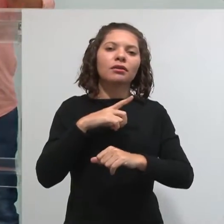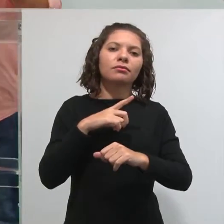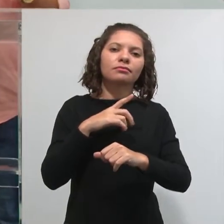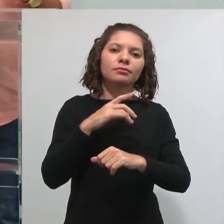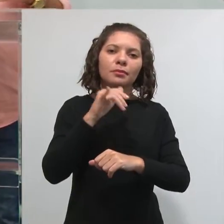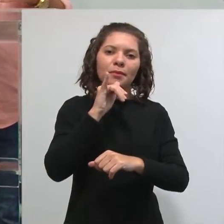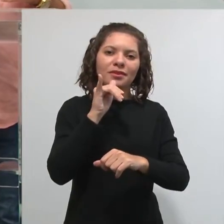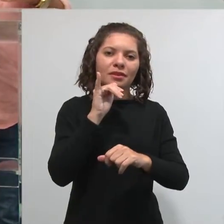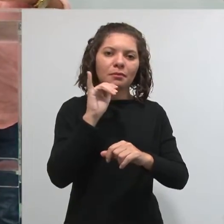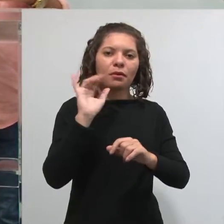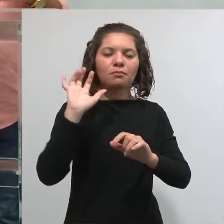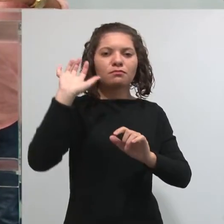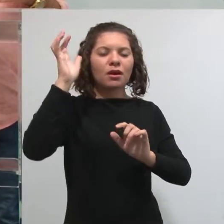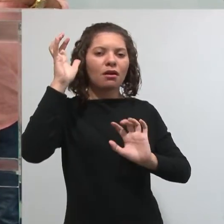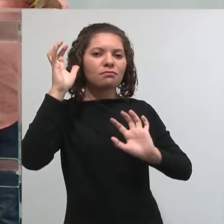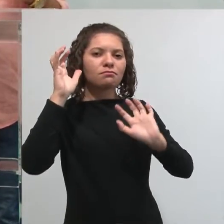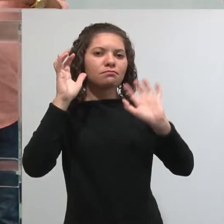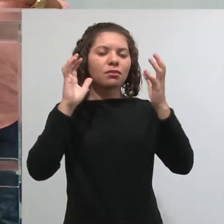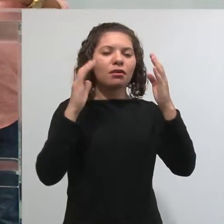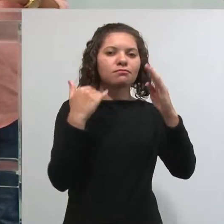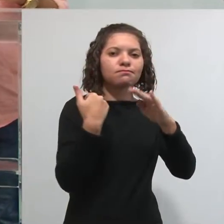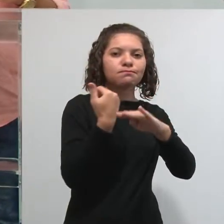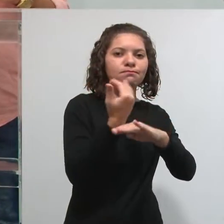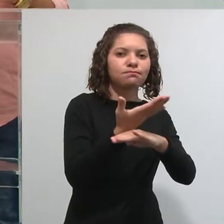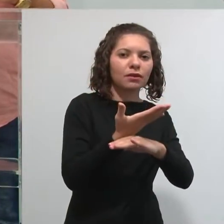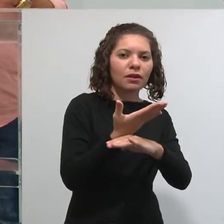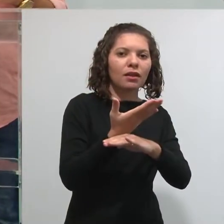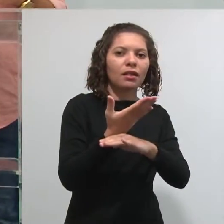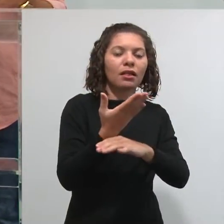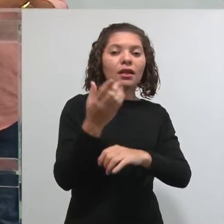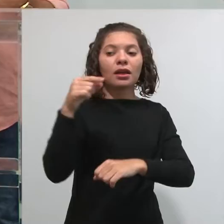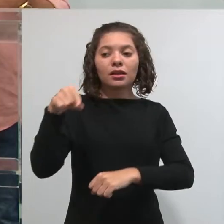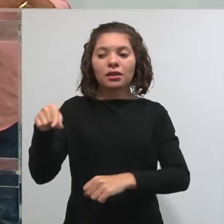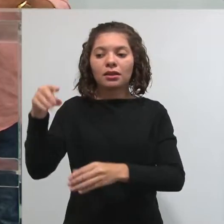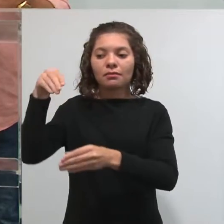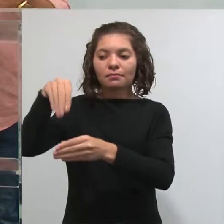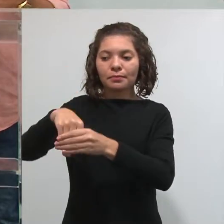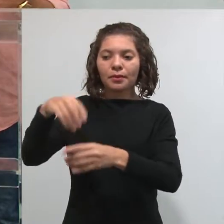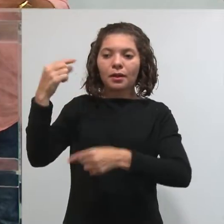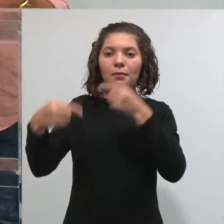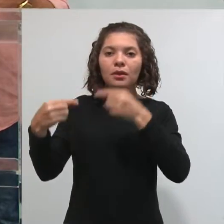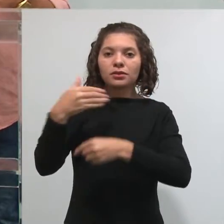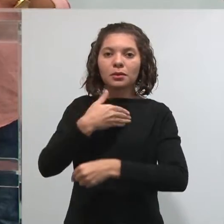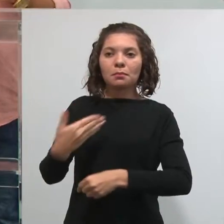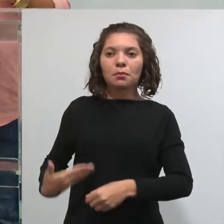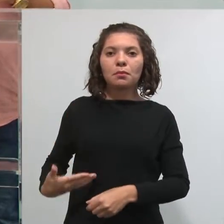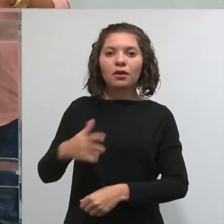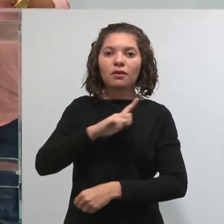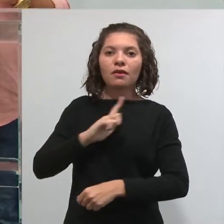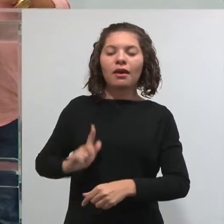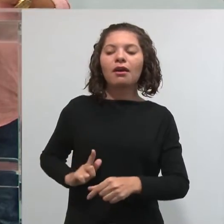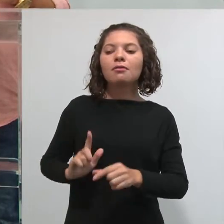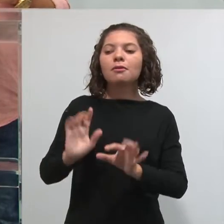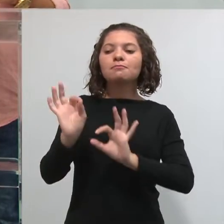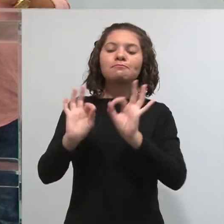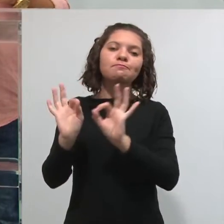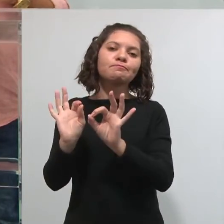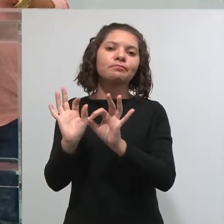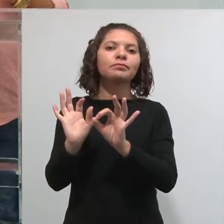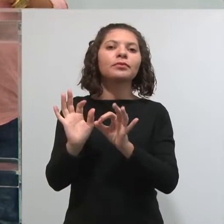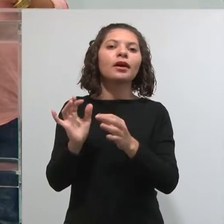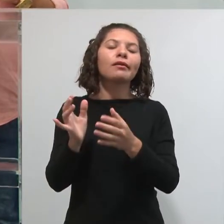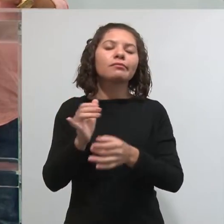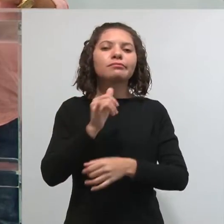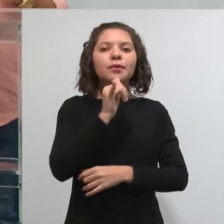que direcionam, né, a determinada ação governamental para uma política pública. Exemplo